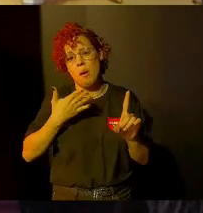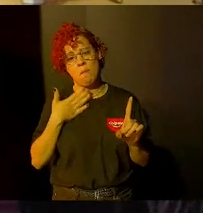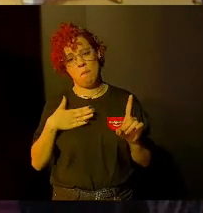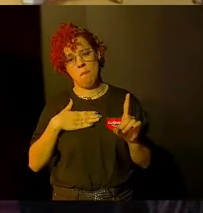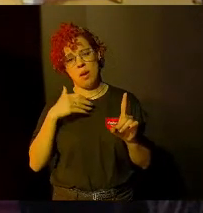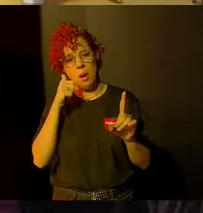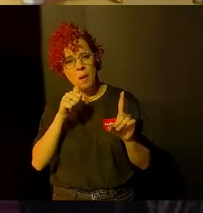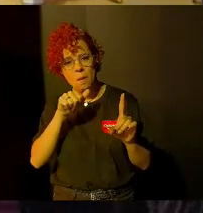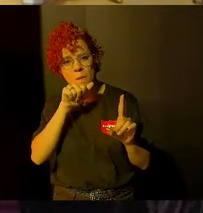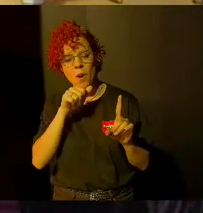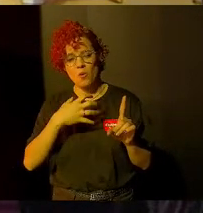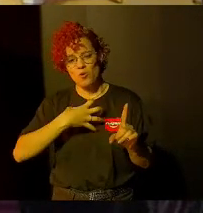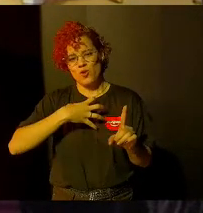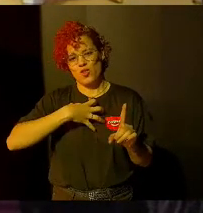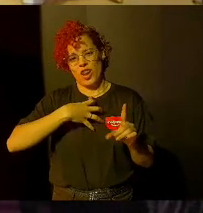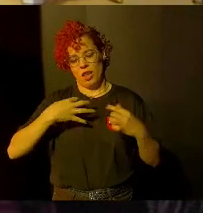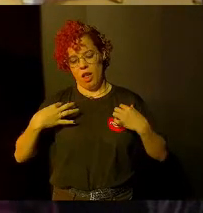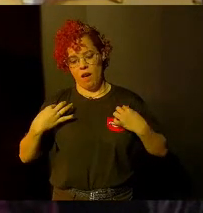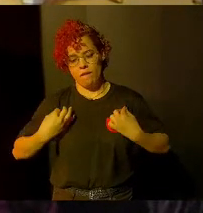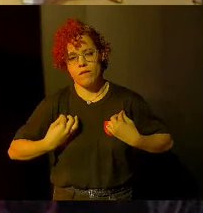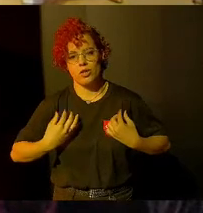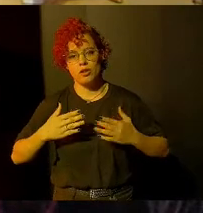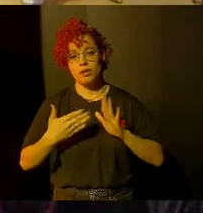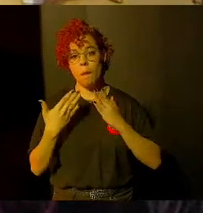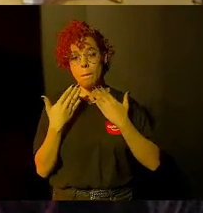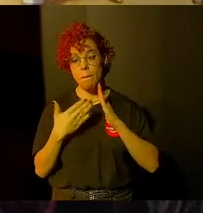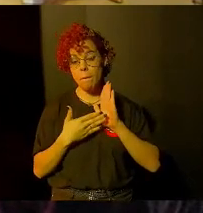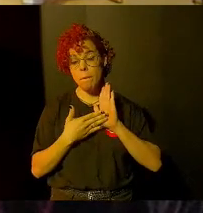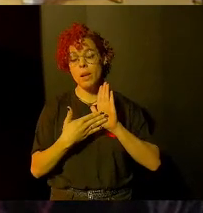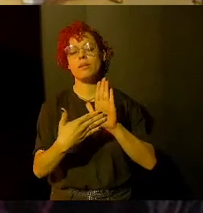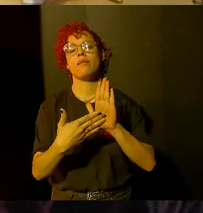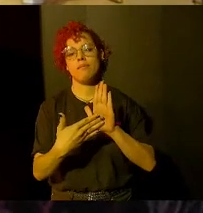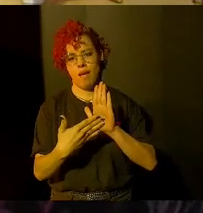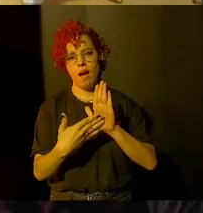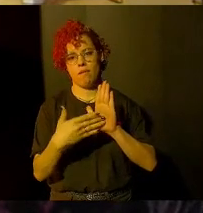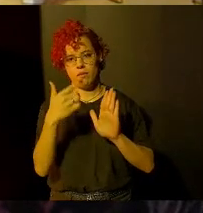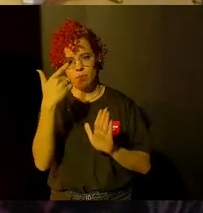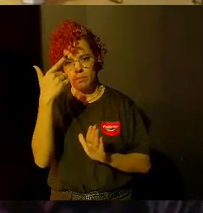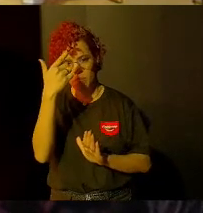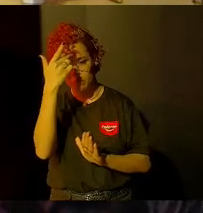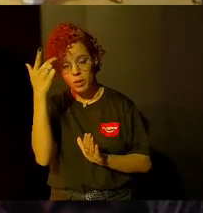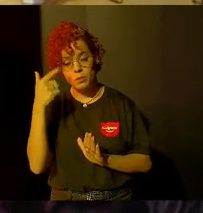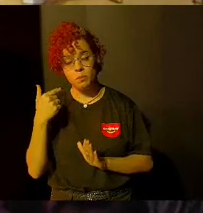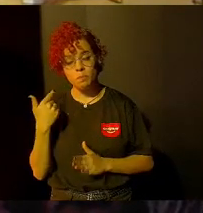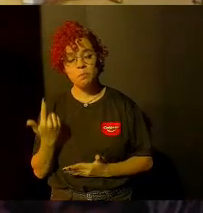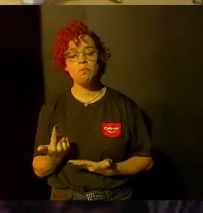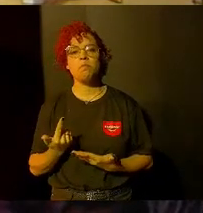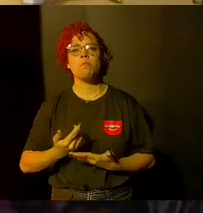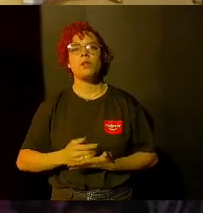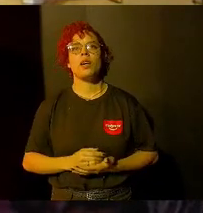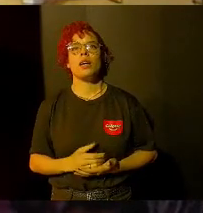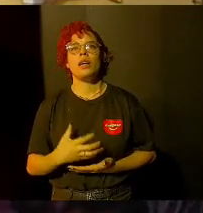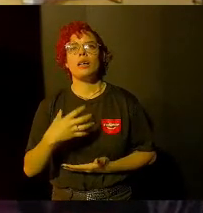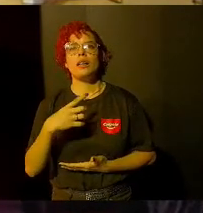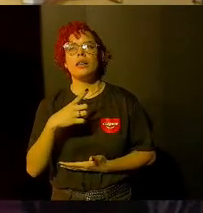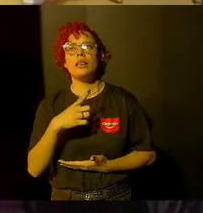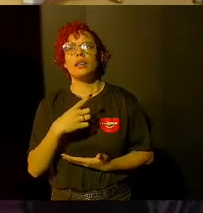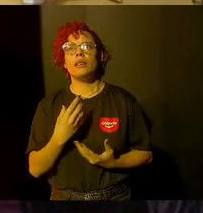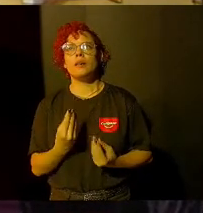vestia que ela se vestia e como ela se apresentava então tem isso muito de de